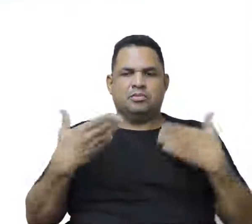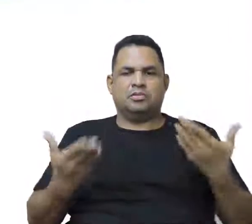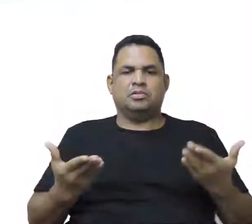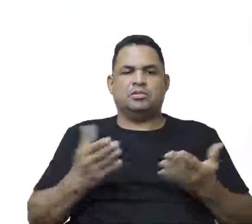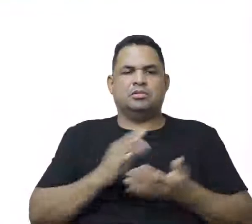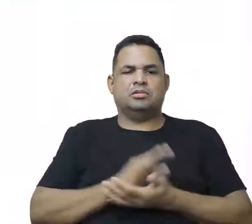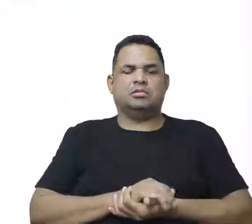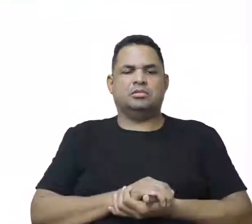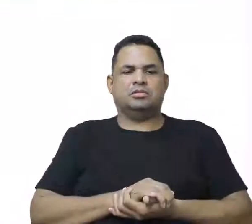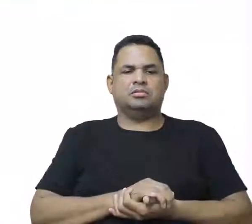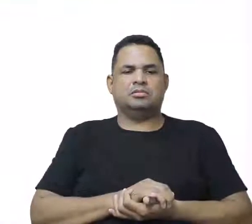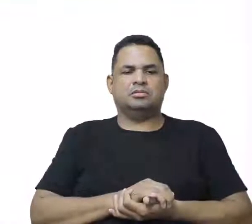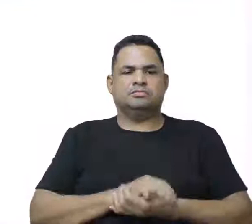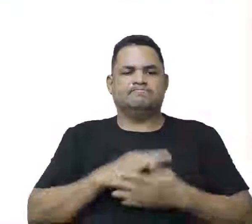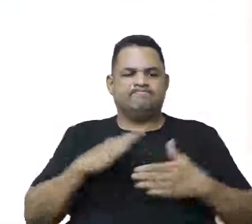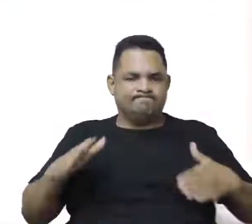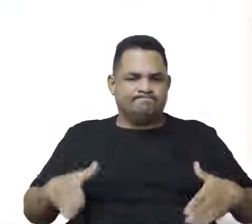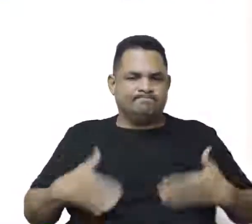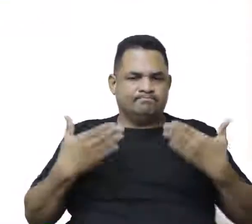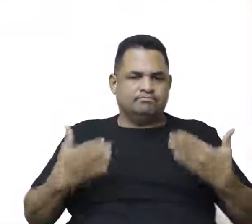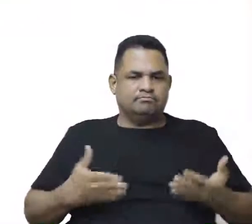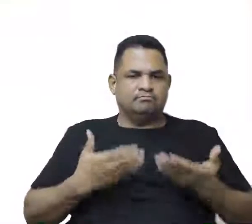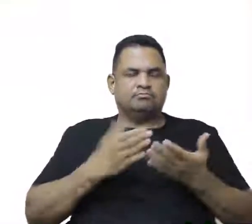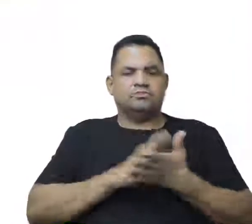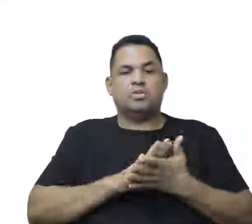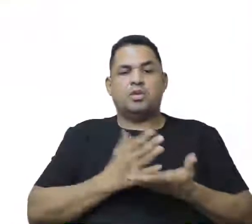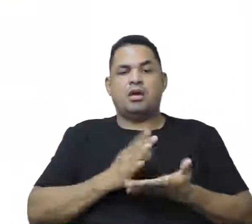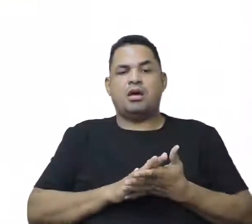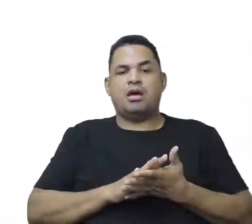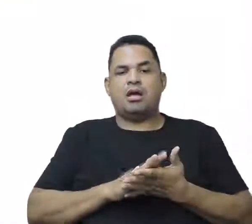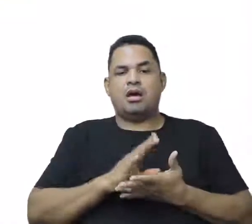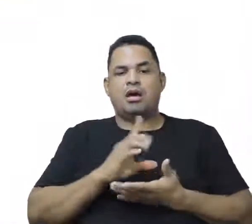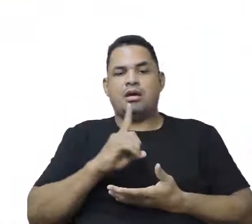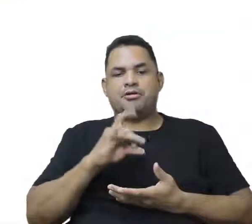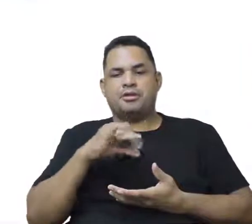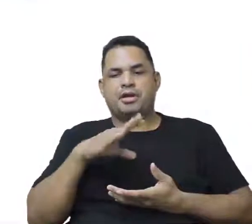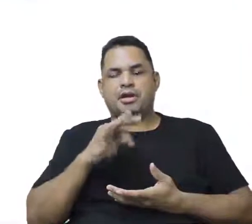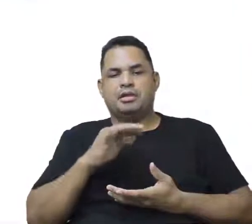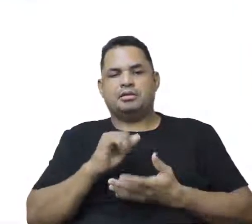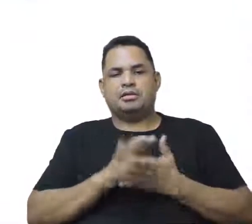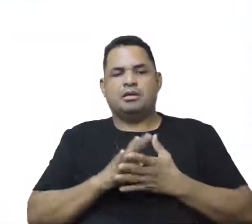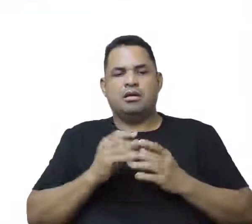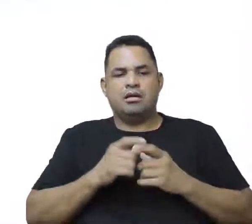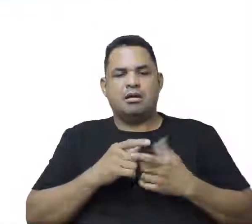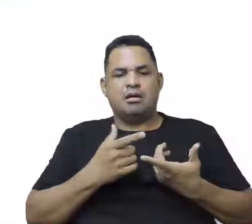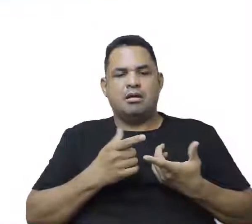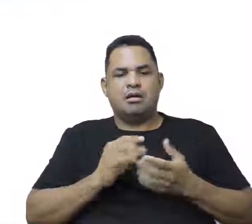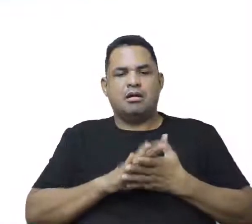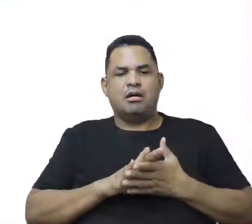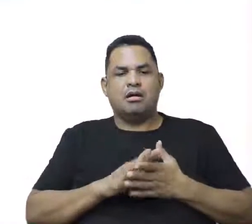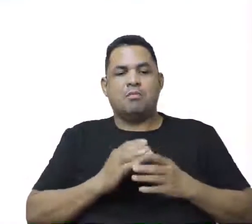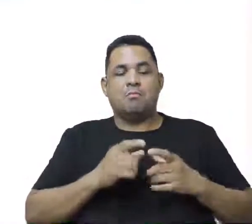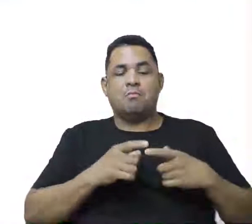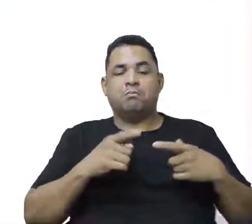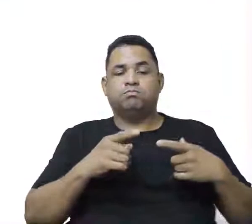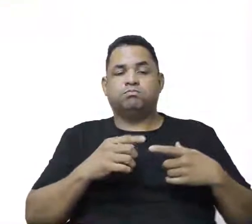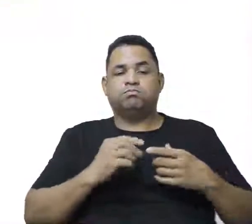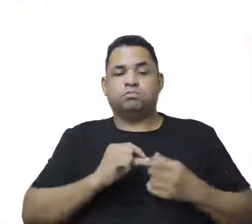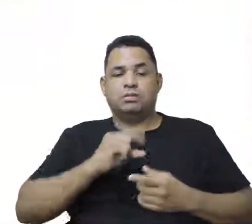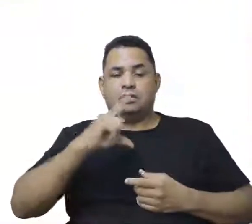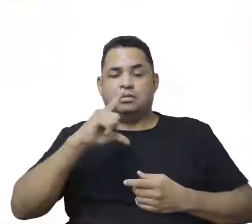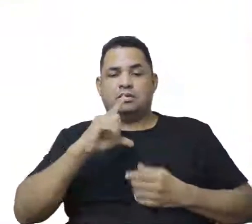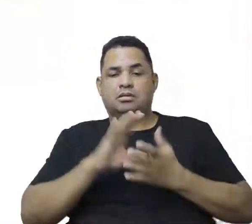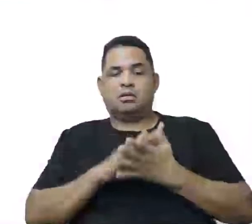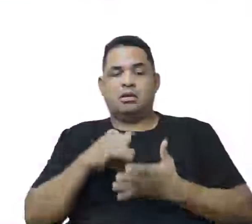quando? Letra A, estimula a adesão à dieta. Letra B, aumenta conforme a idade. Letra